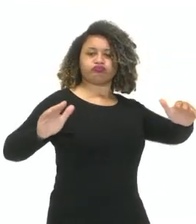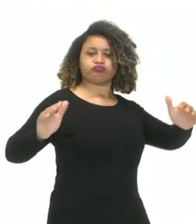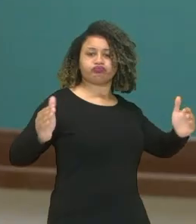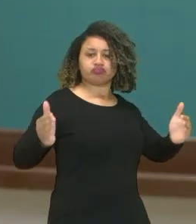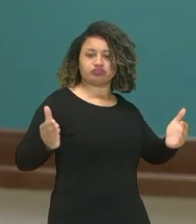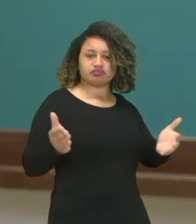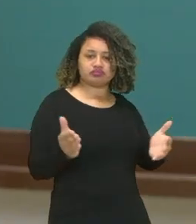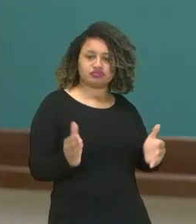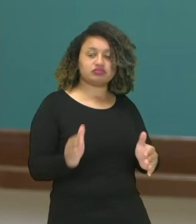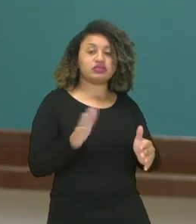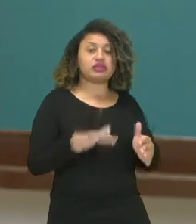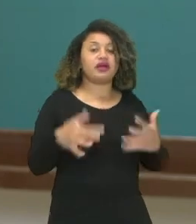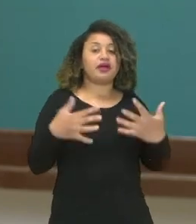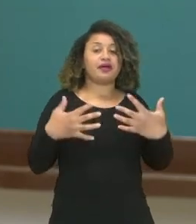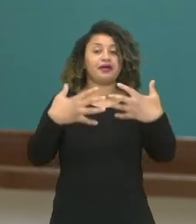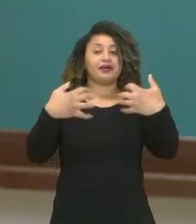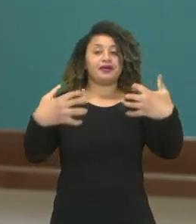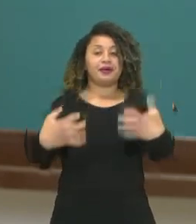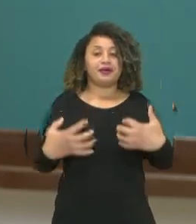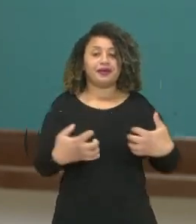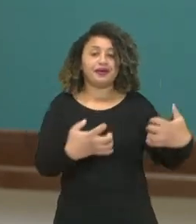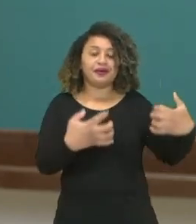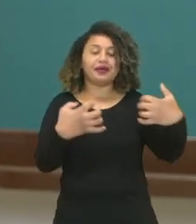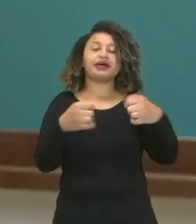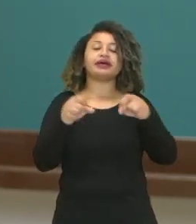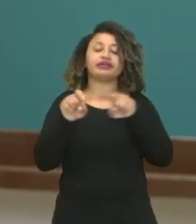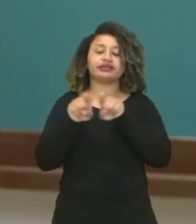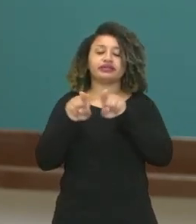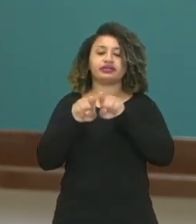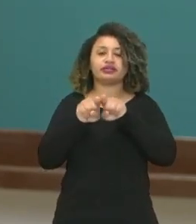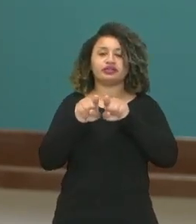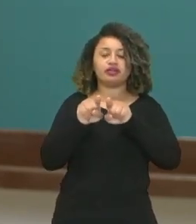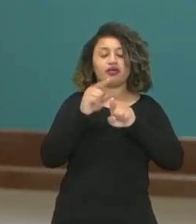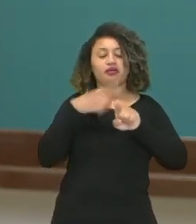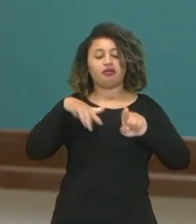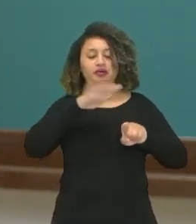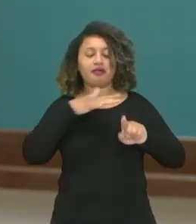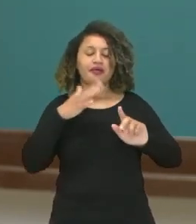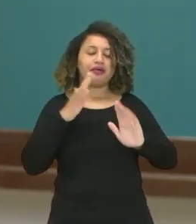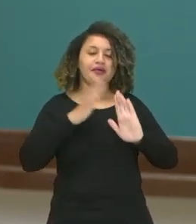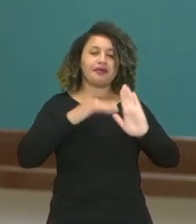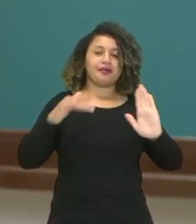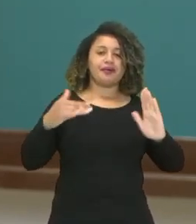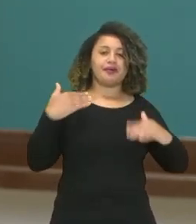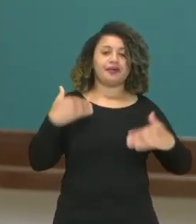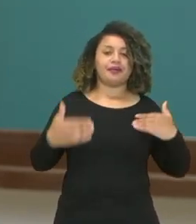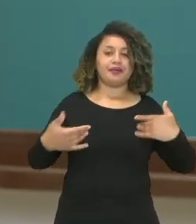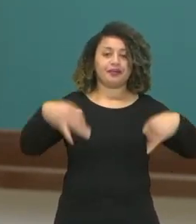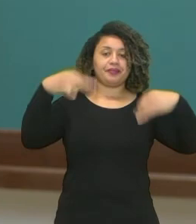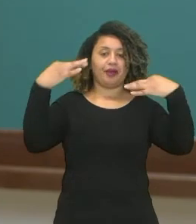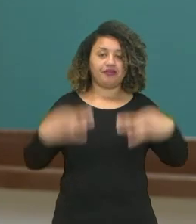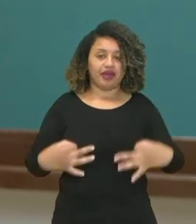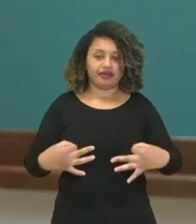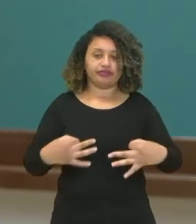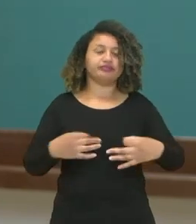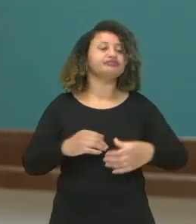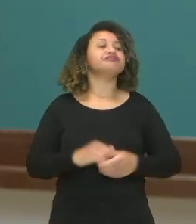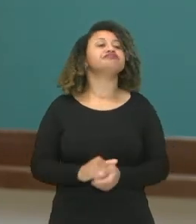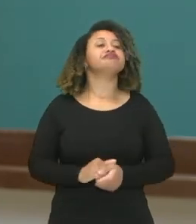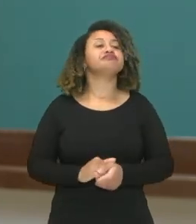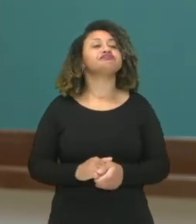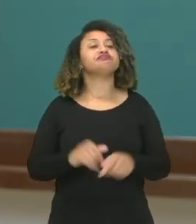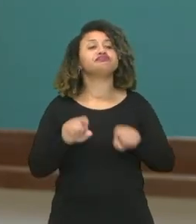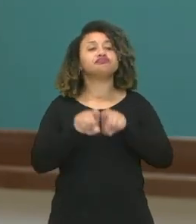parte muscular como a parte estética do corpo estão perfeitas.